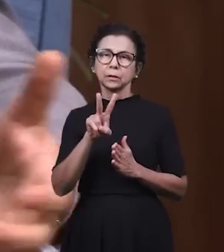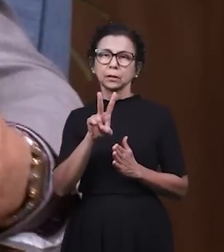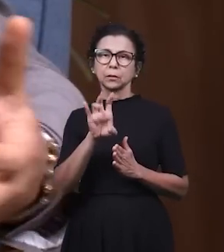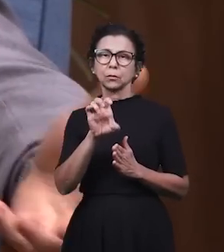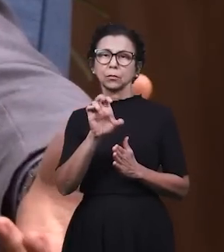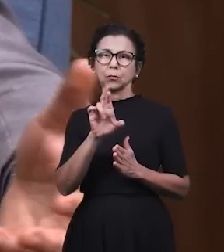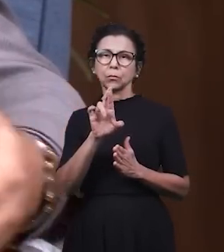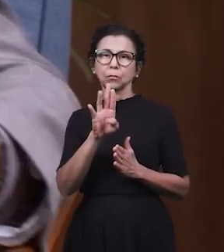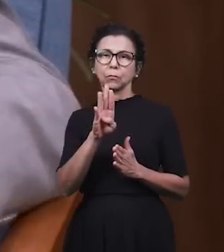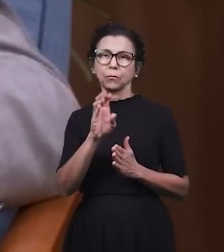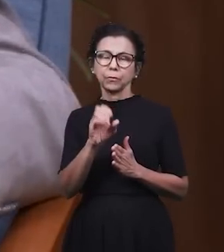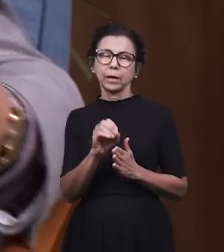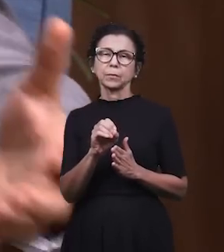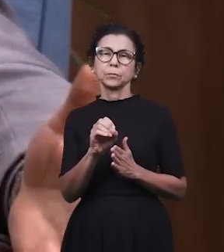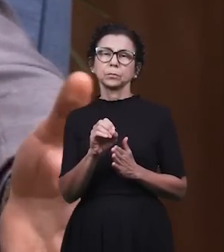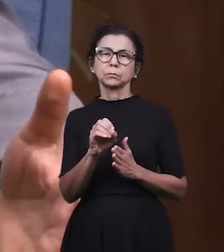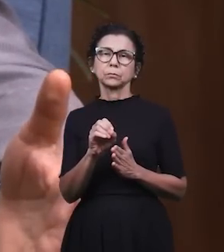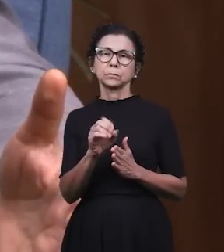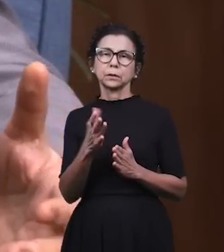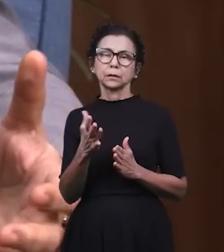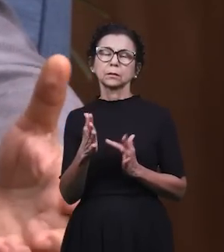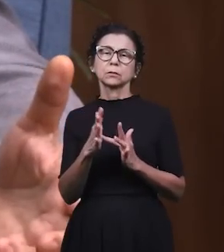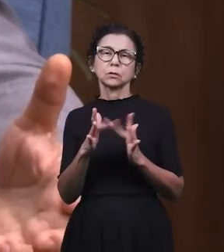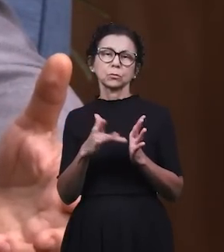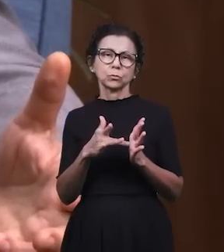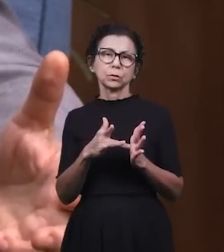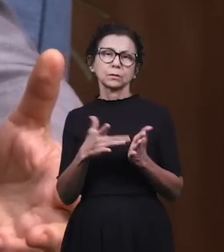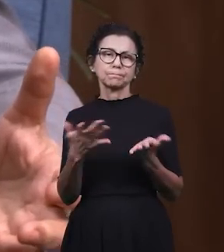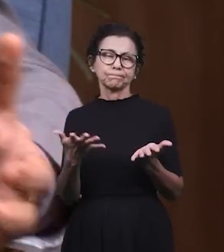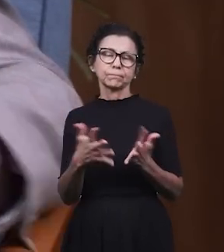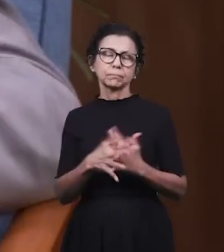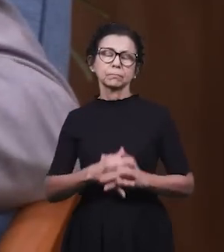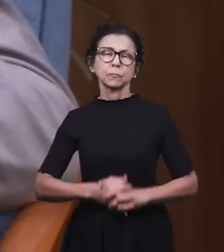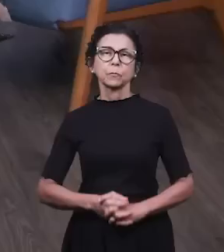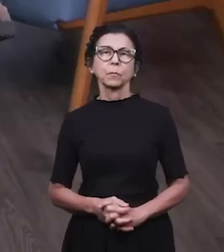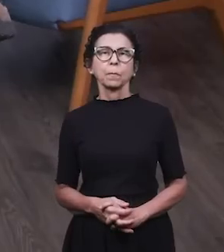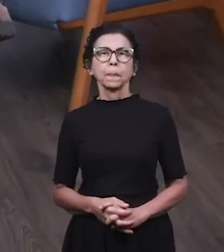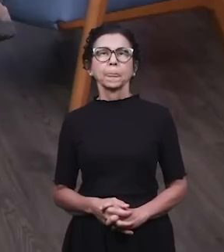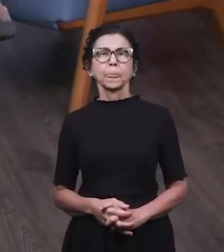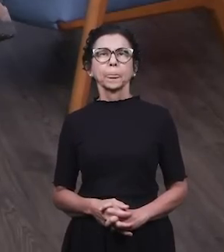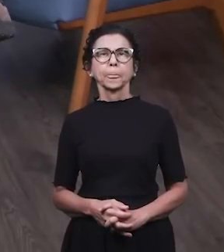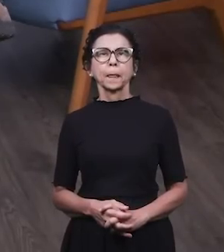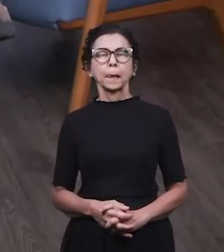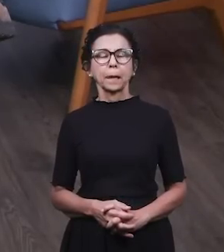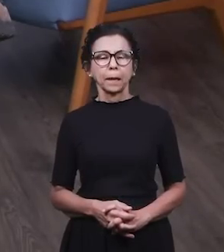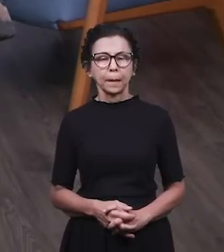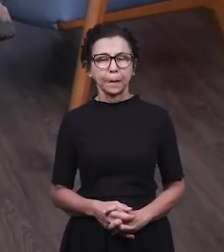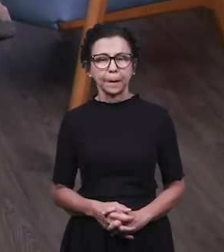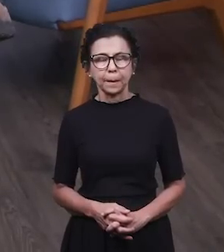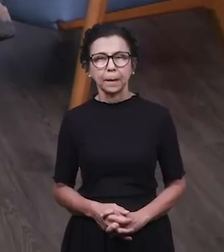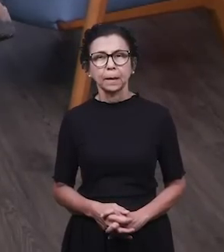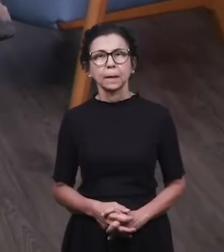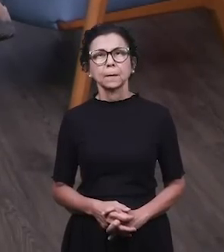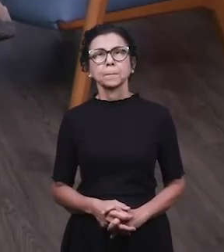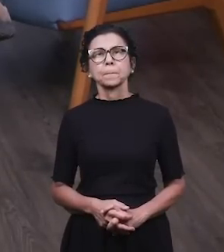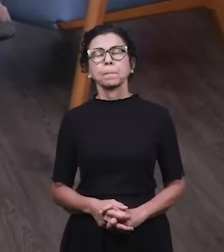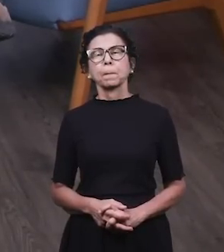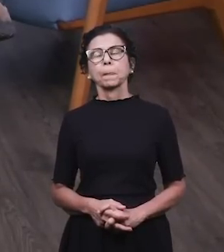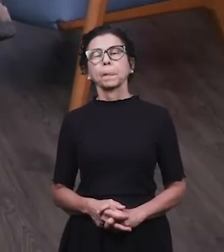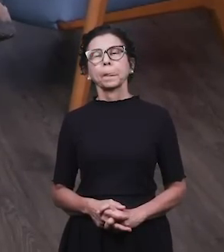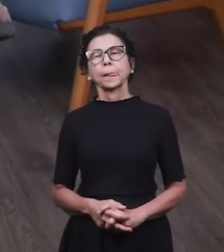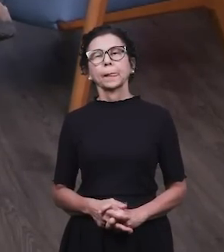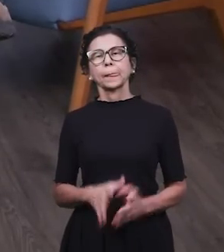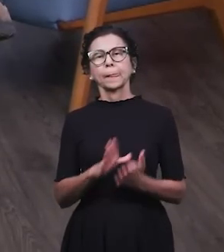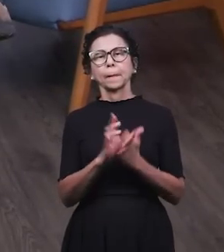verbo, Jesus, né? A palavra viva de Deus, isso é maravilhoso. A palavra que nos trouxe a obra redentora. Que nos